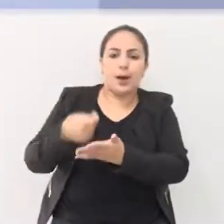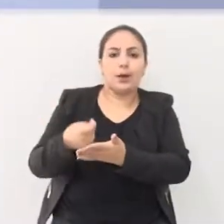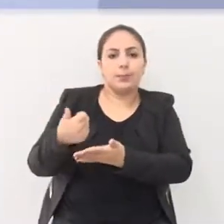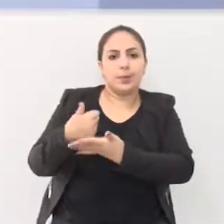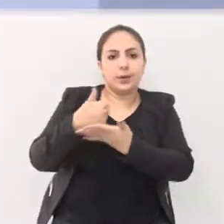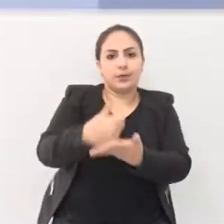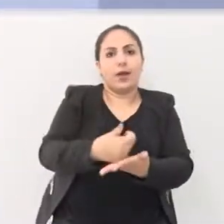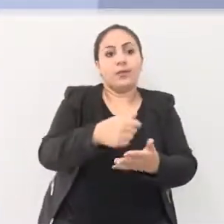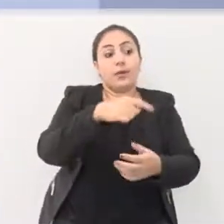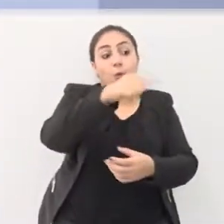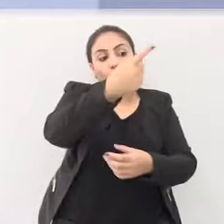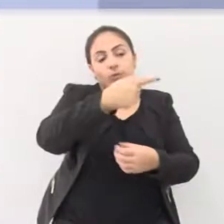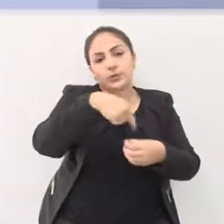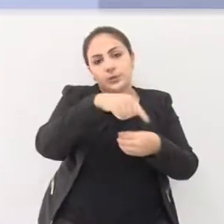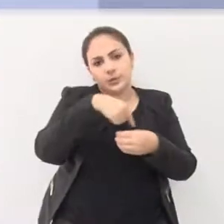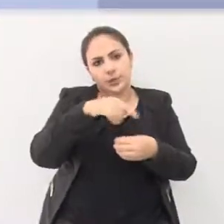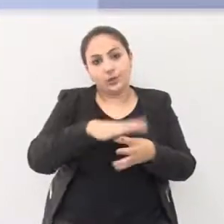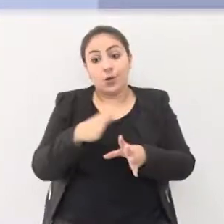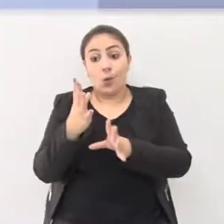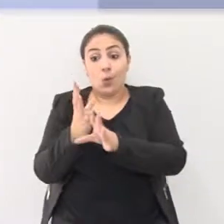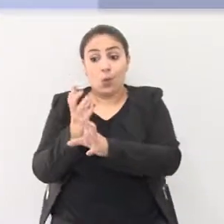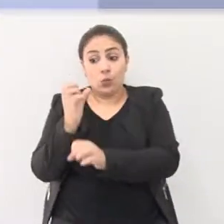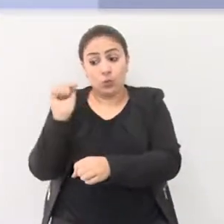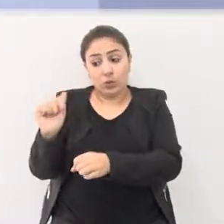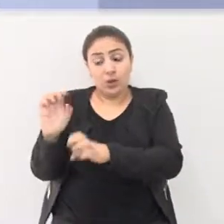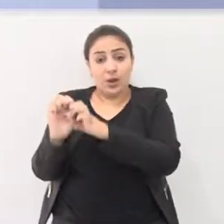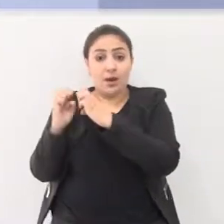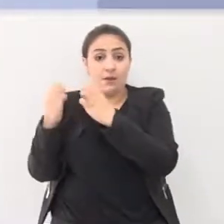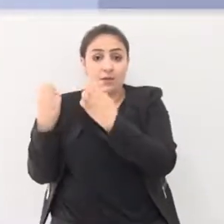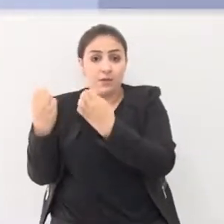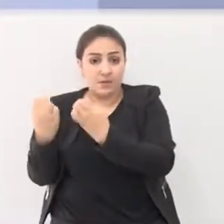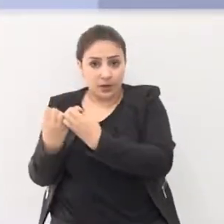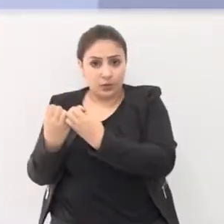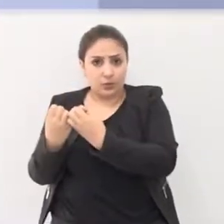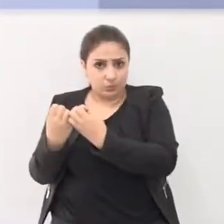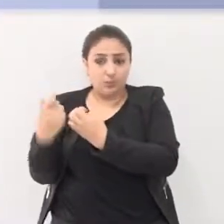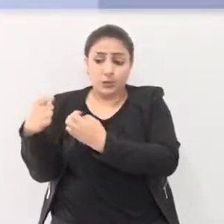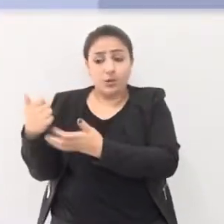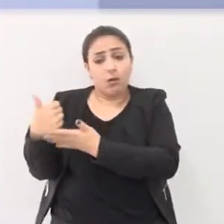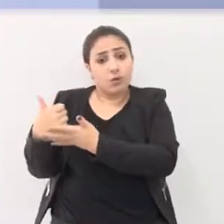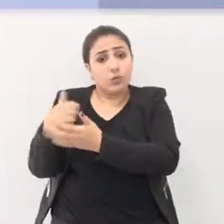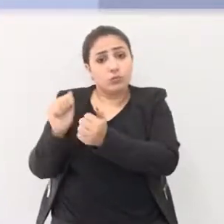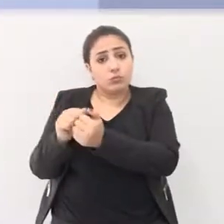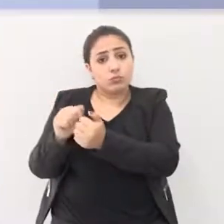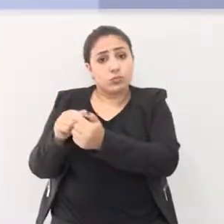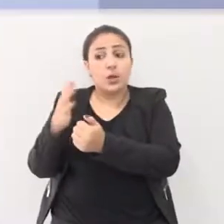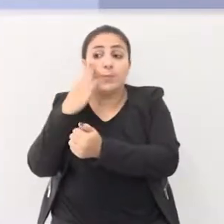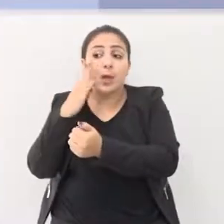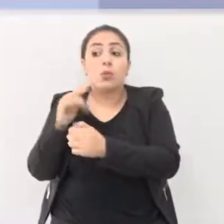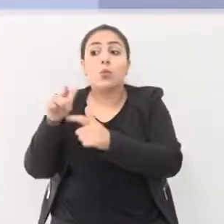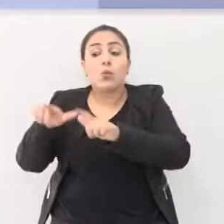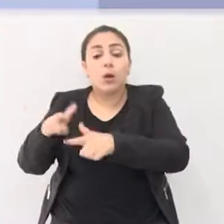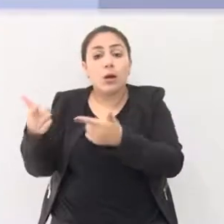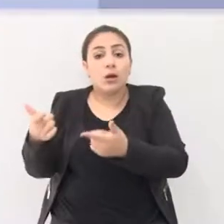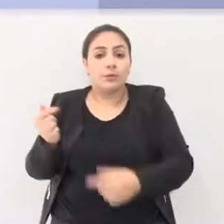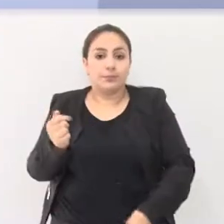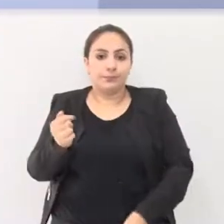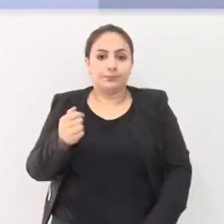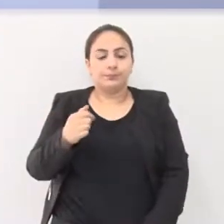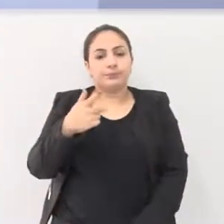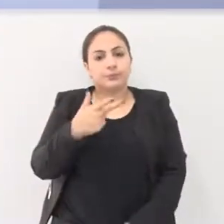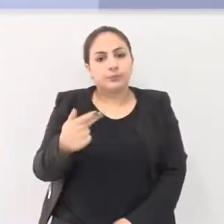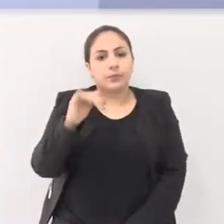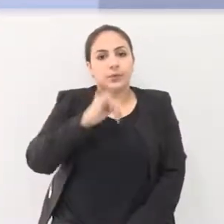esse prejuízo, né? A população não tem. Então, quem tem o lucro do evento, que é o promotor, eles têm que dar o destino. E outra questão também que eu